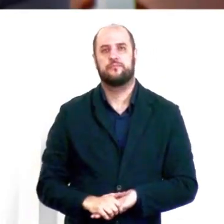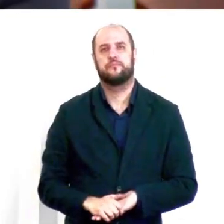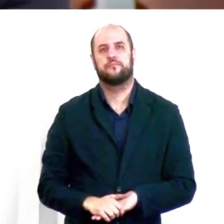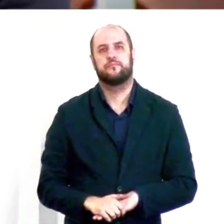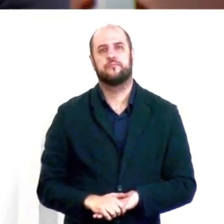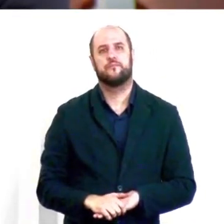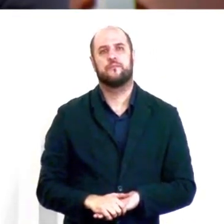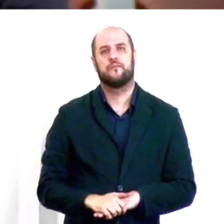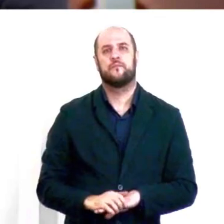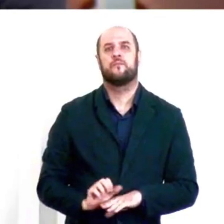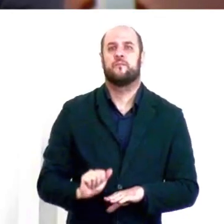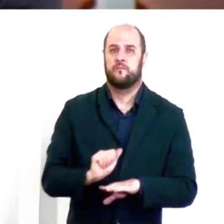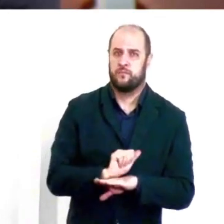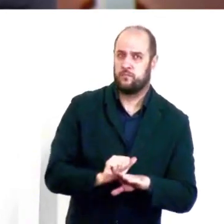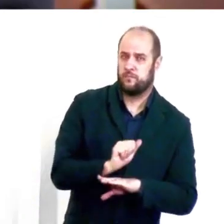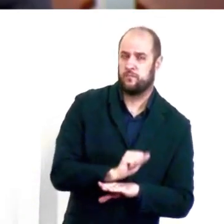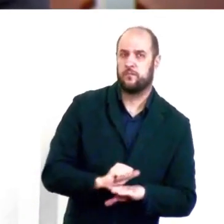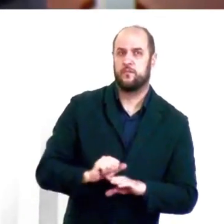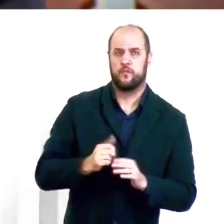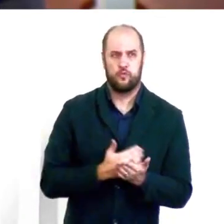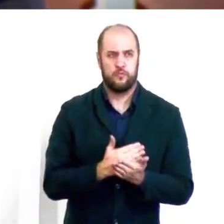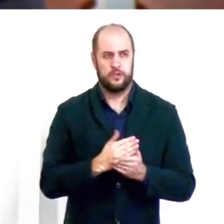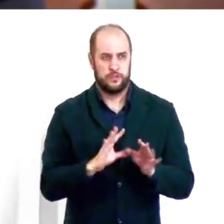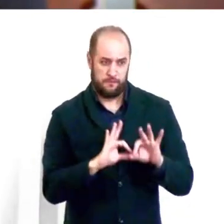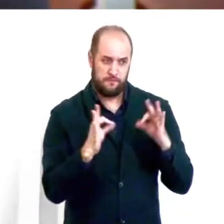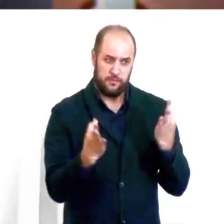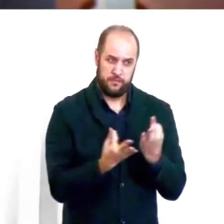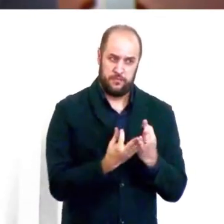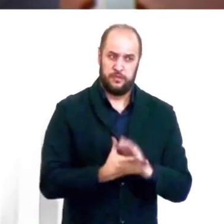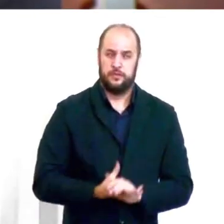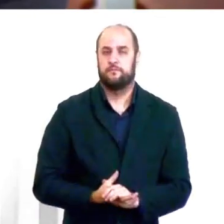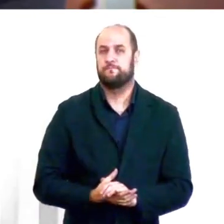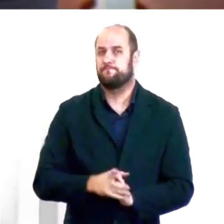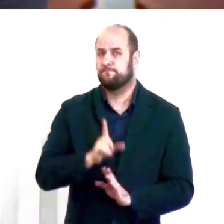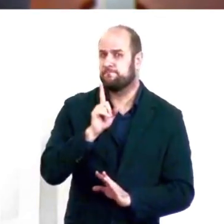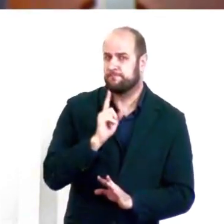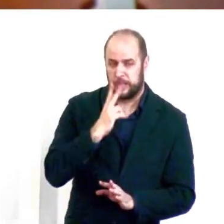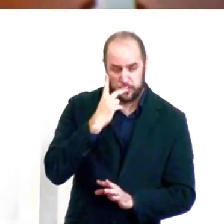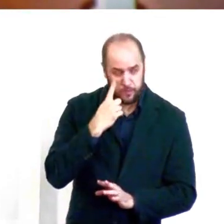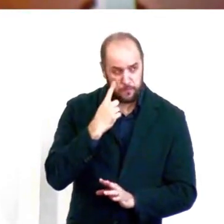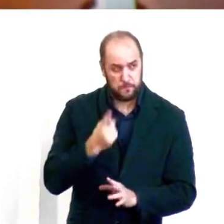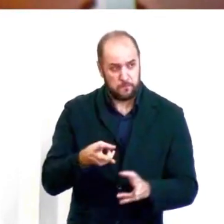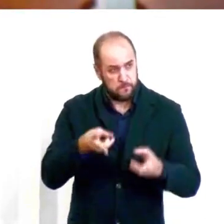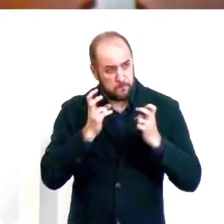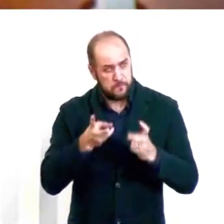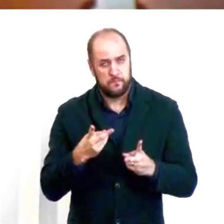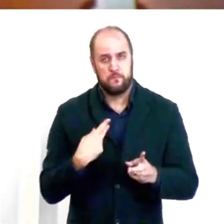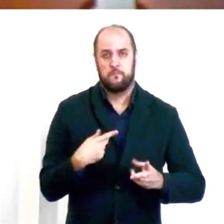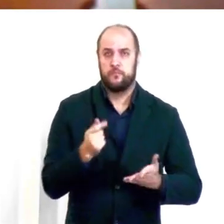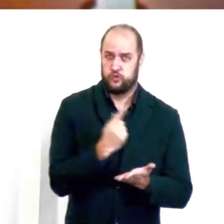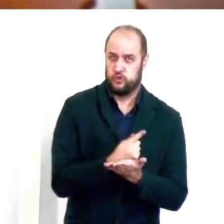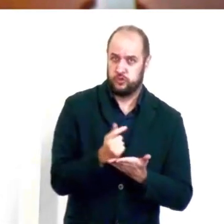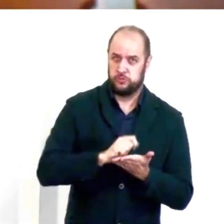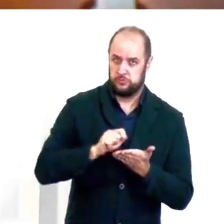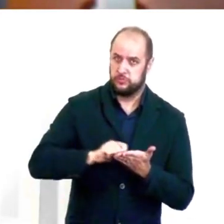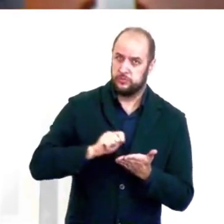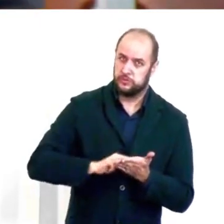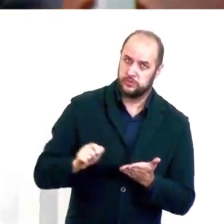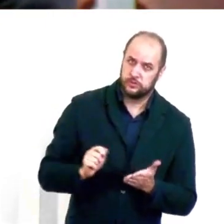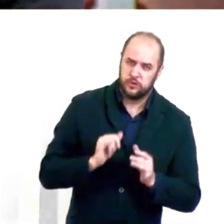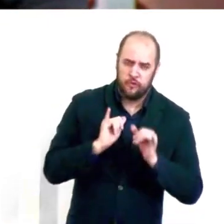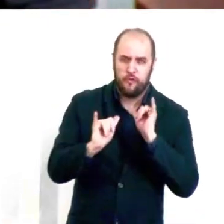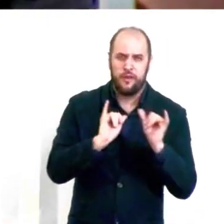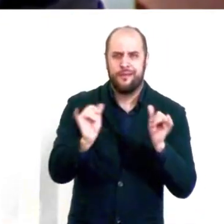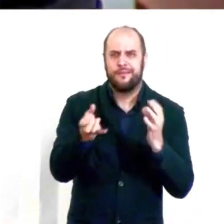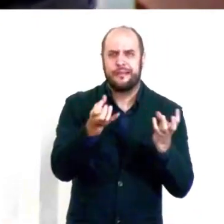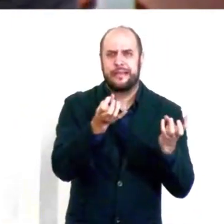pai e com a sua família. E perceba que o autor faz questão de mencionar detalhes